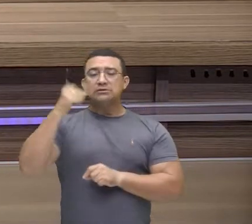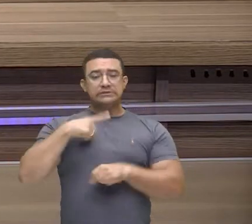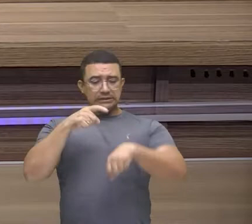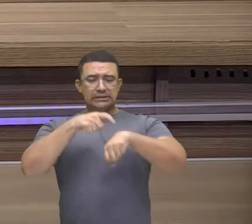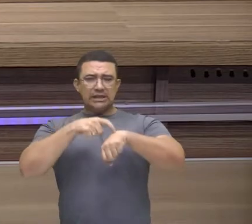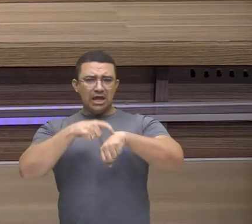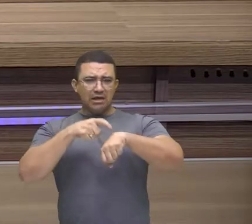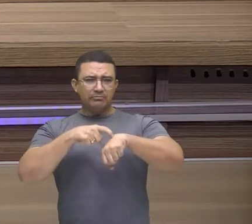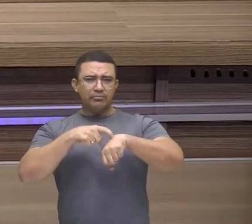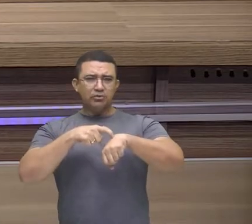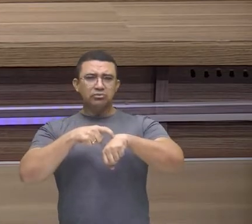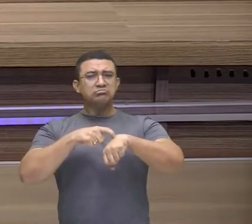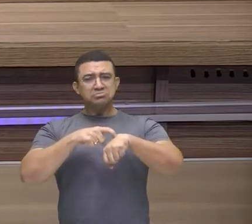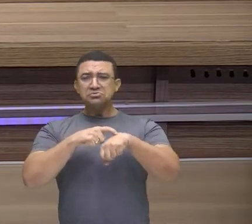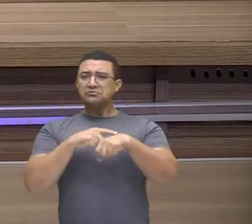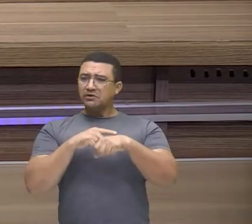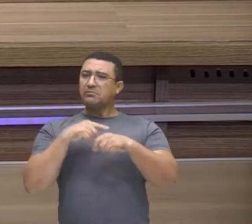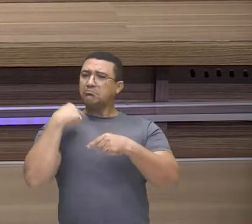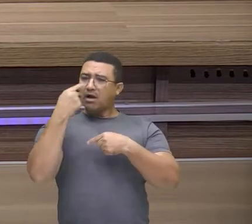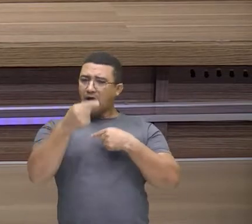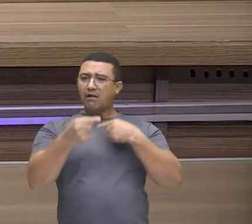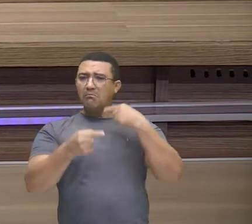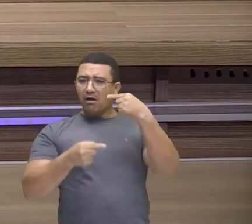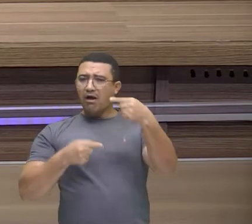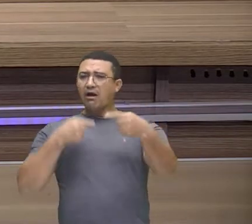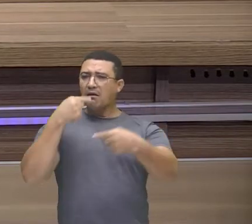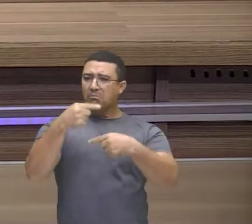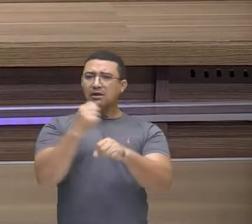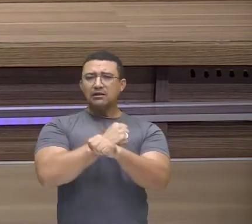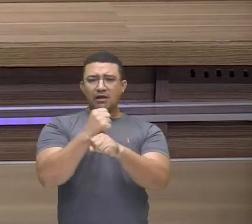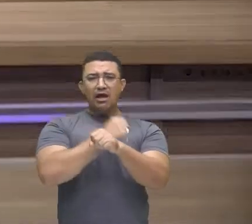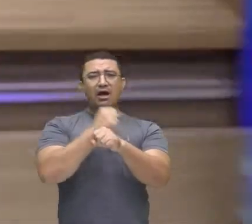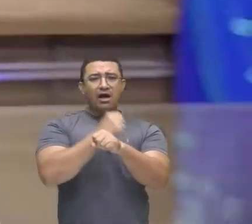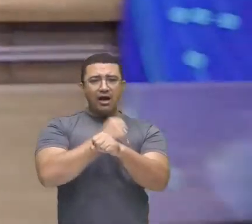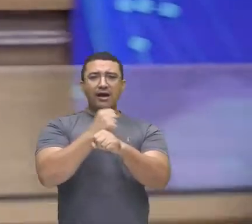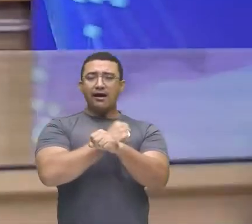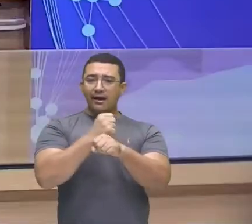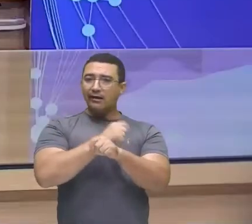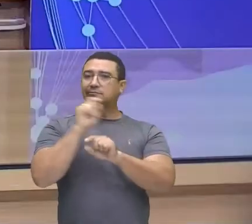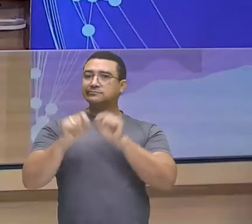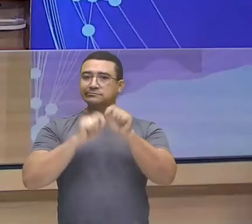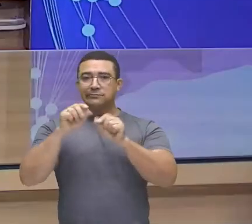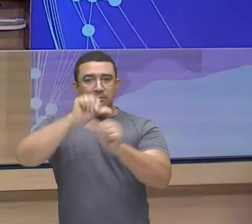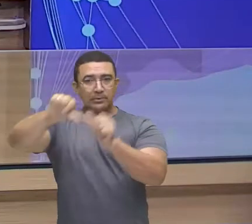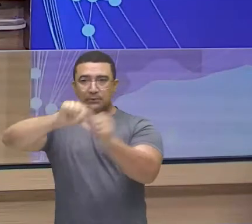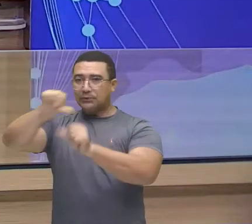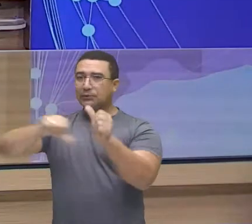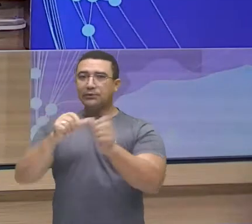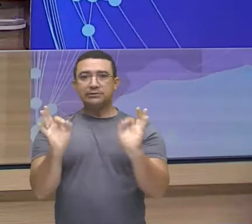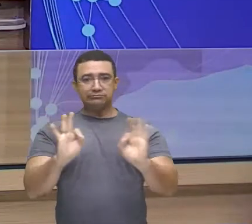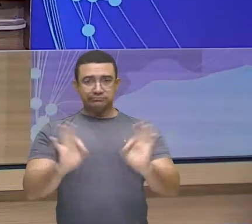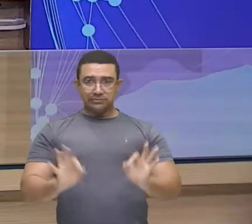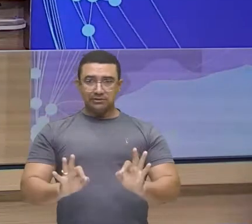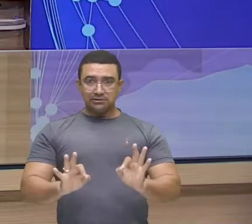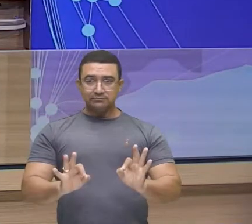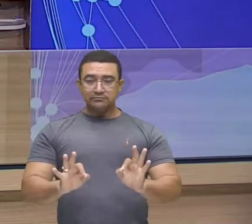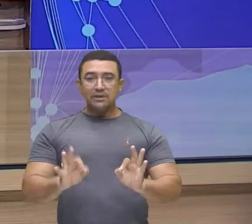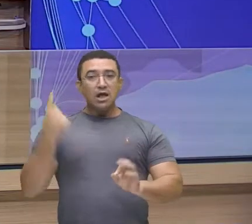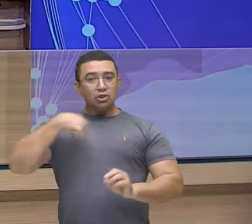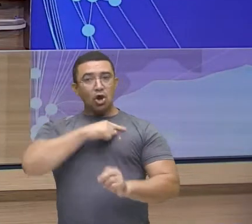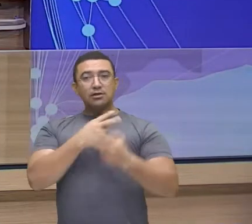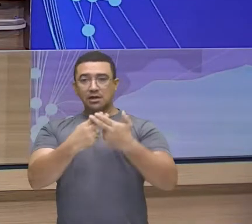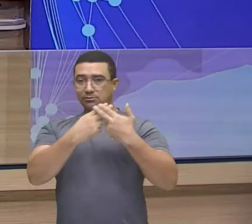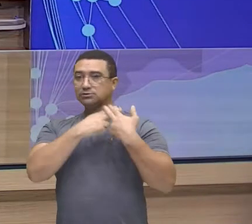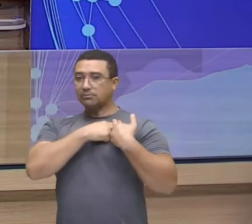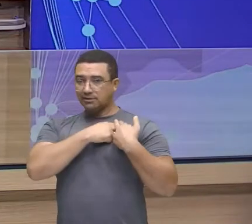que vai passando, e a gente fica numa situação complicada, né? Então a nossa responsabilidade, ela aumenta